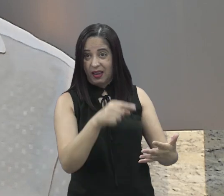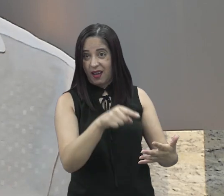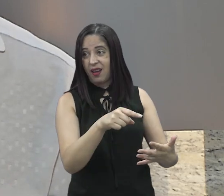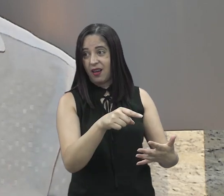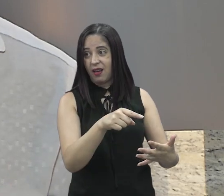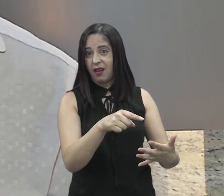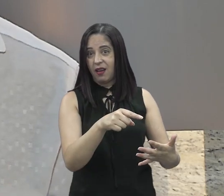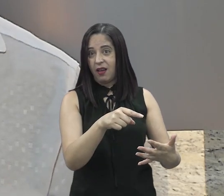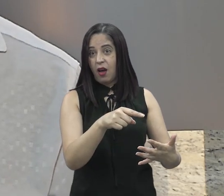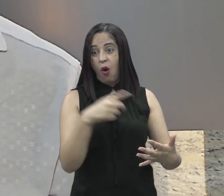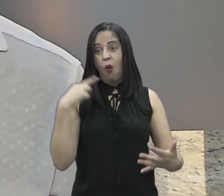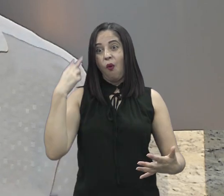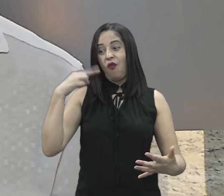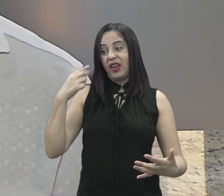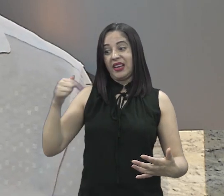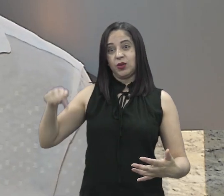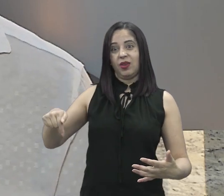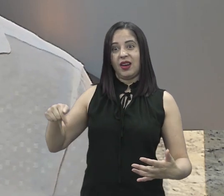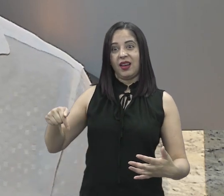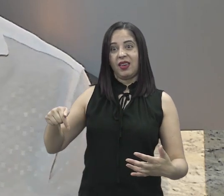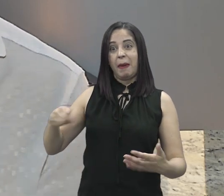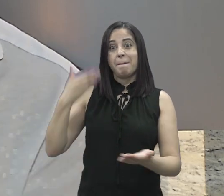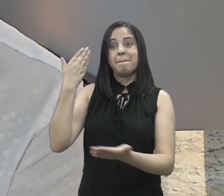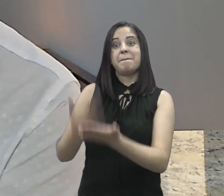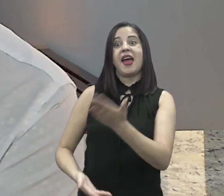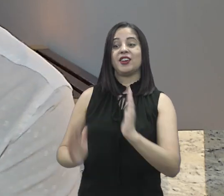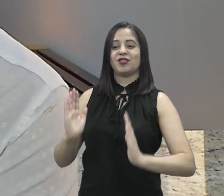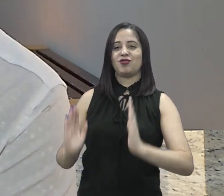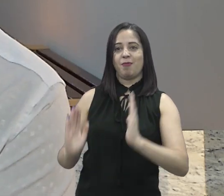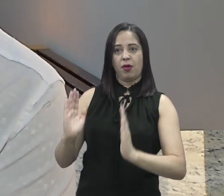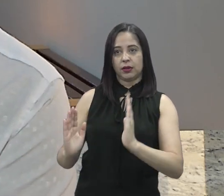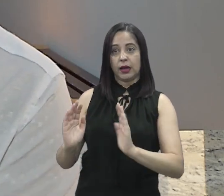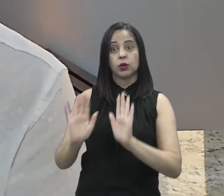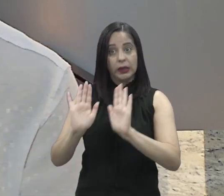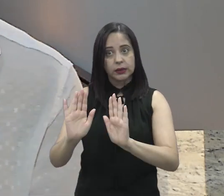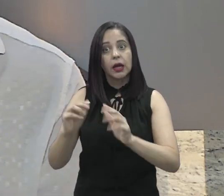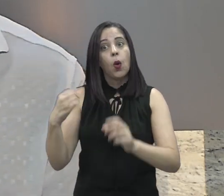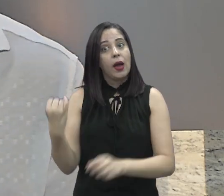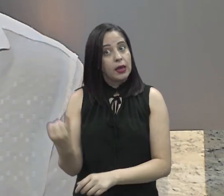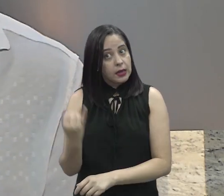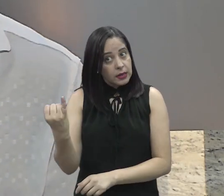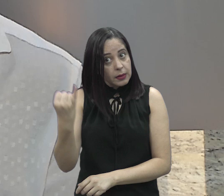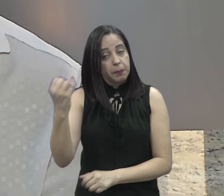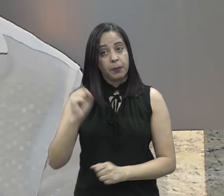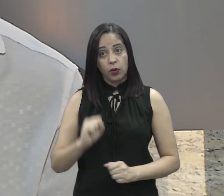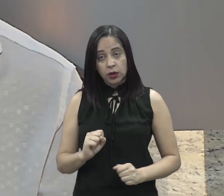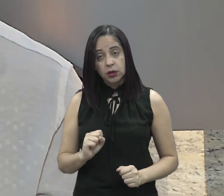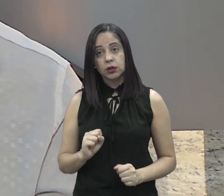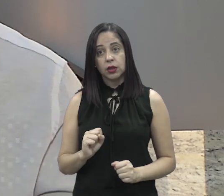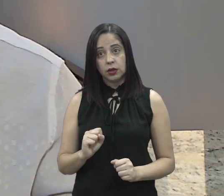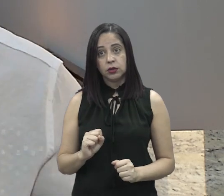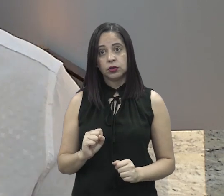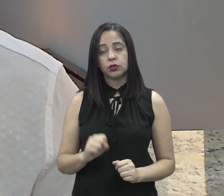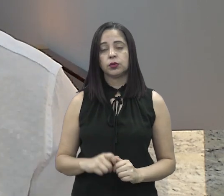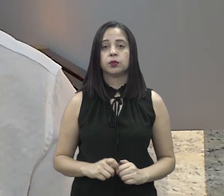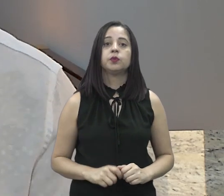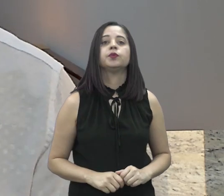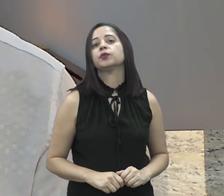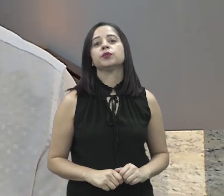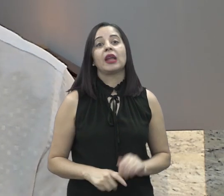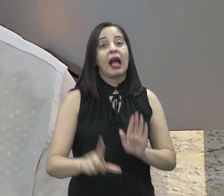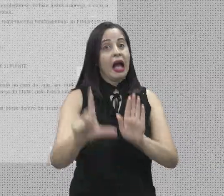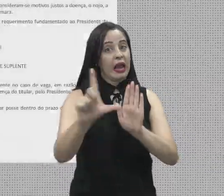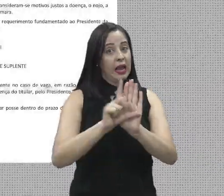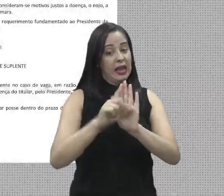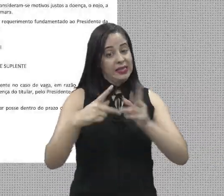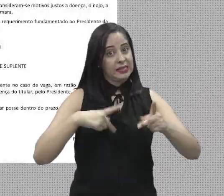né, pela comissão, o vereador ser até cassado o mandato dele. Então, é uma comissão muito importante que ela bota ordem, de fato, no